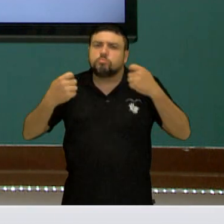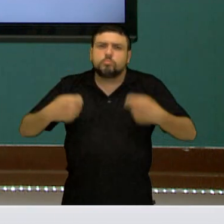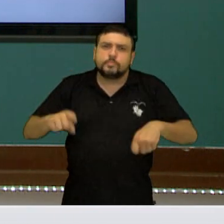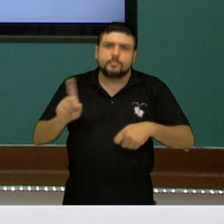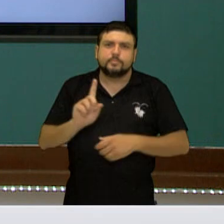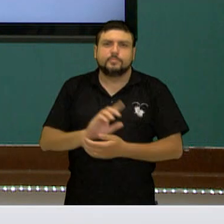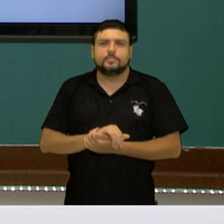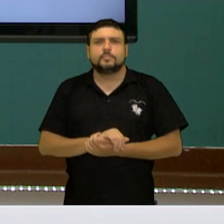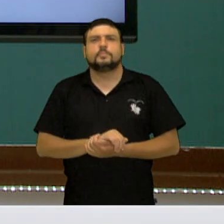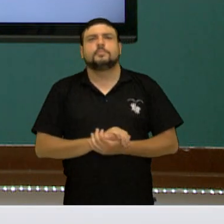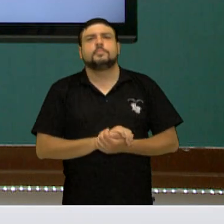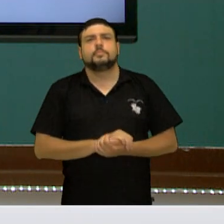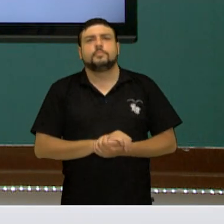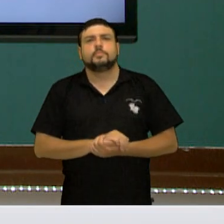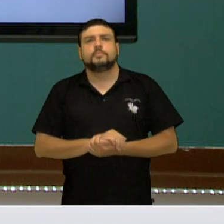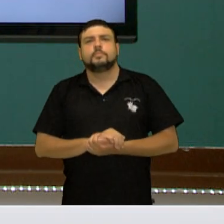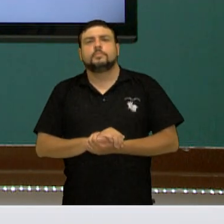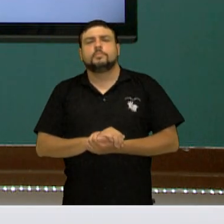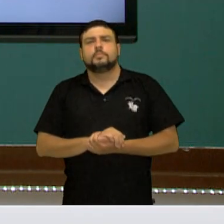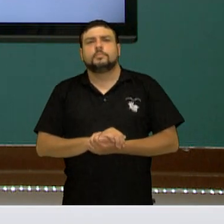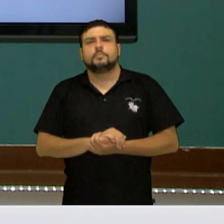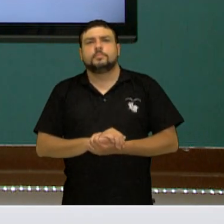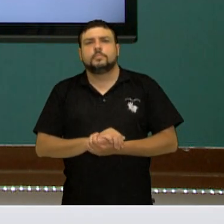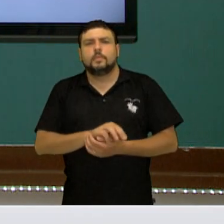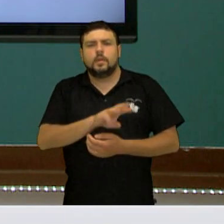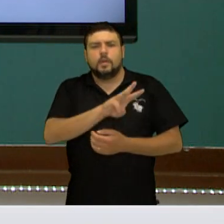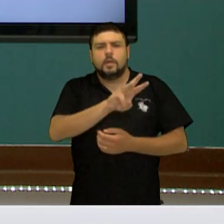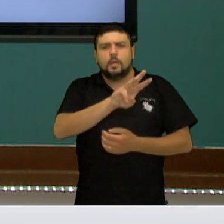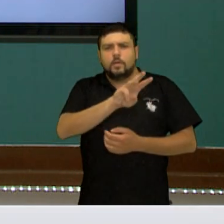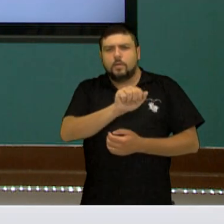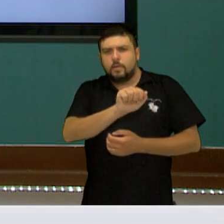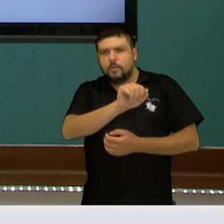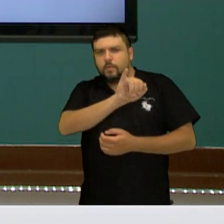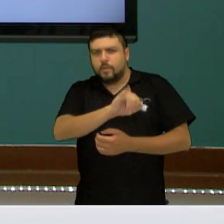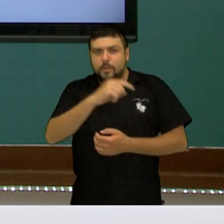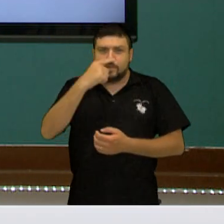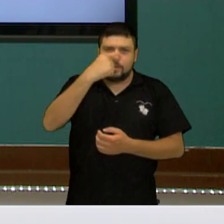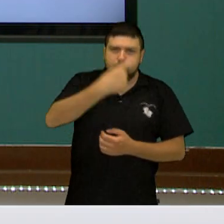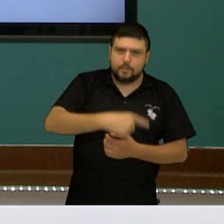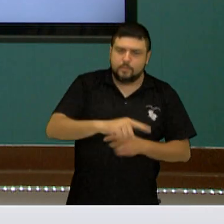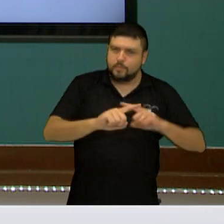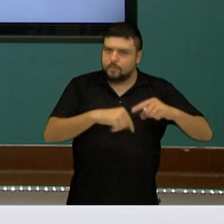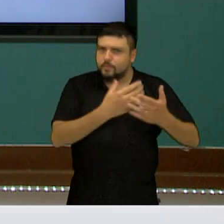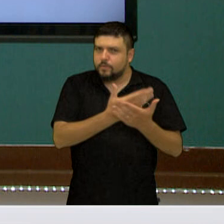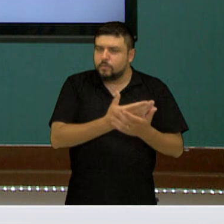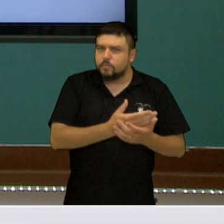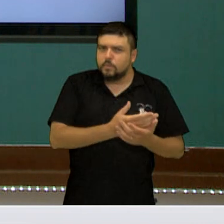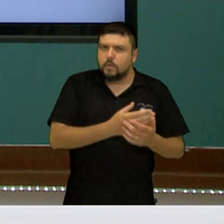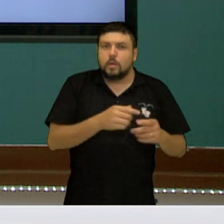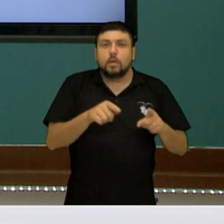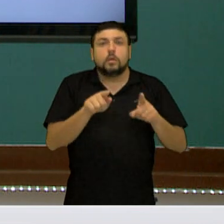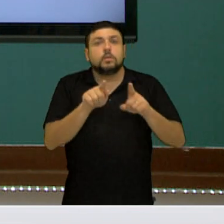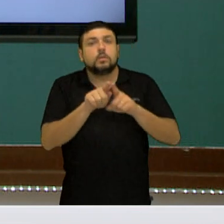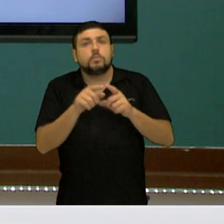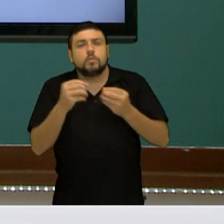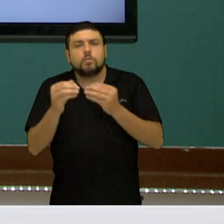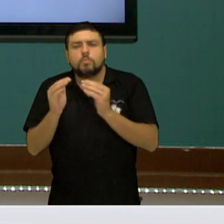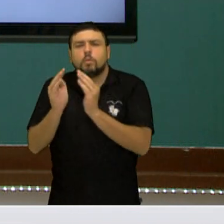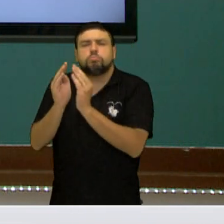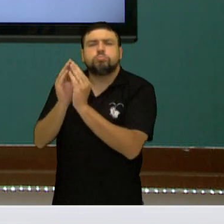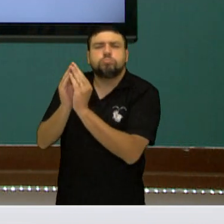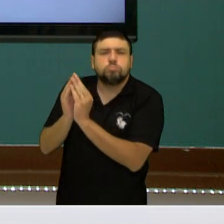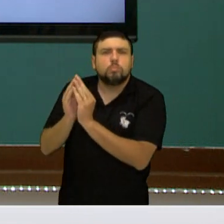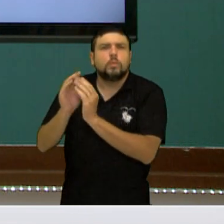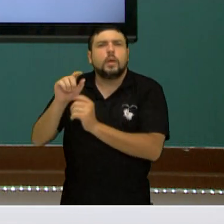físico. Vamos lá? Do Uai tailandês, nós vamos ver ele. As palmas com as mãos em formas de concha